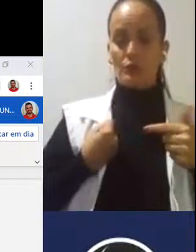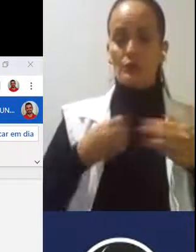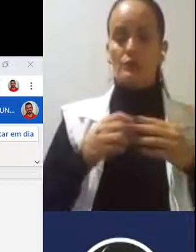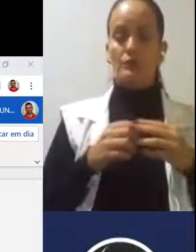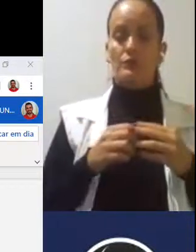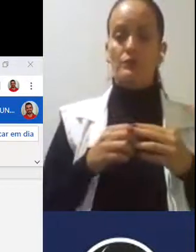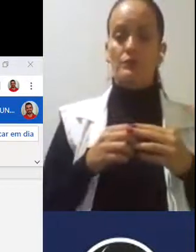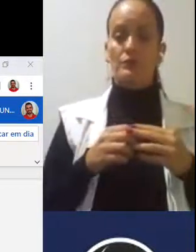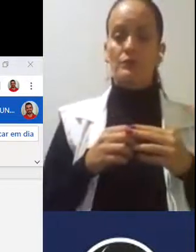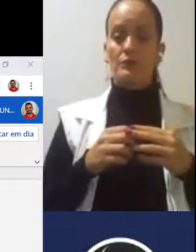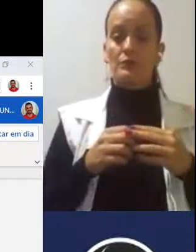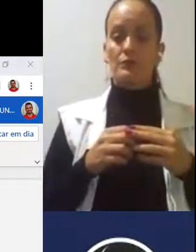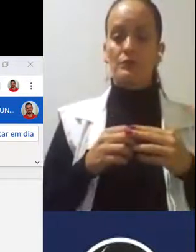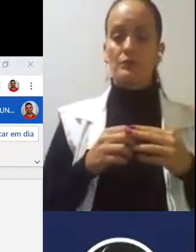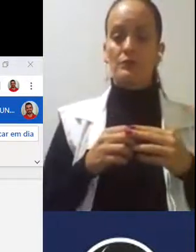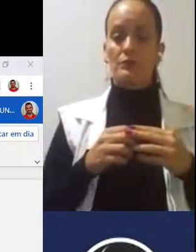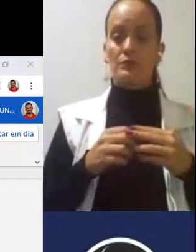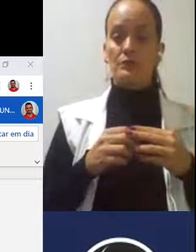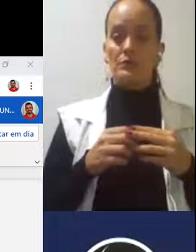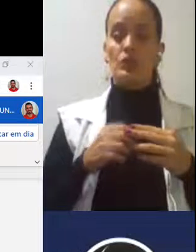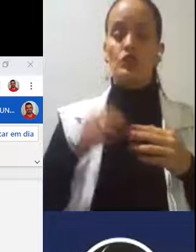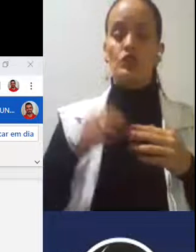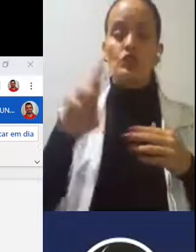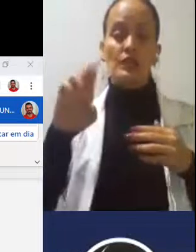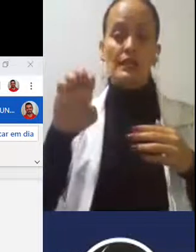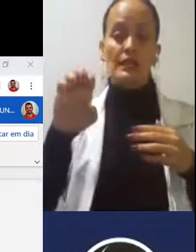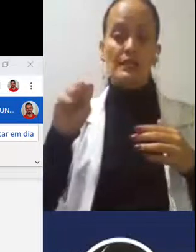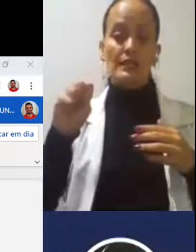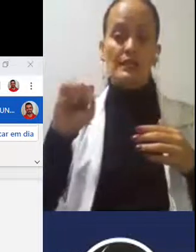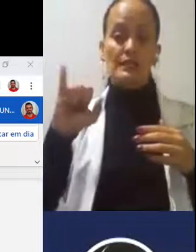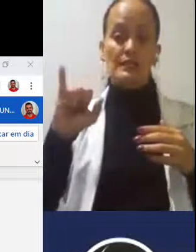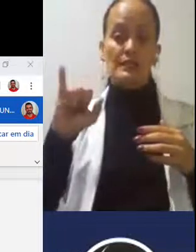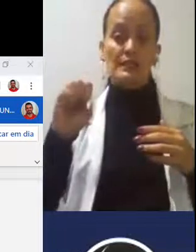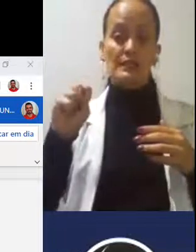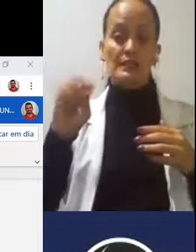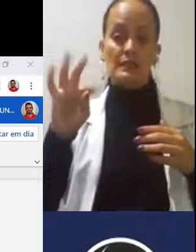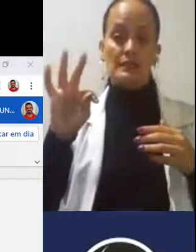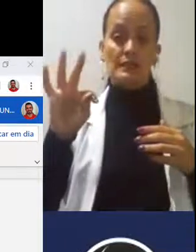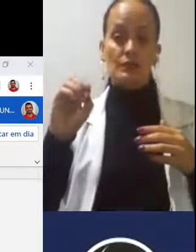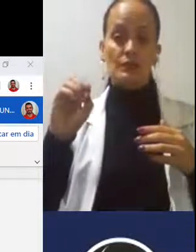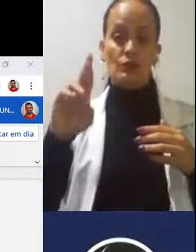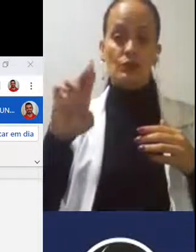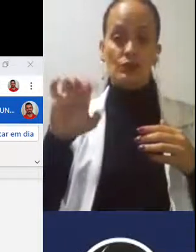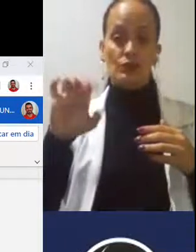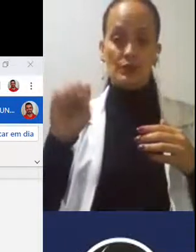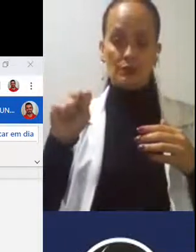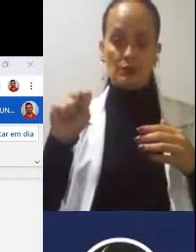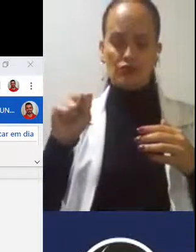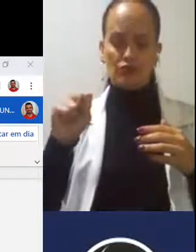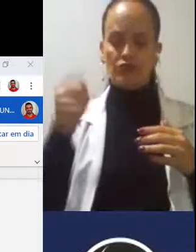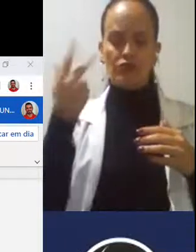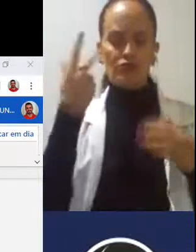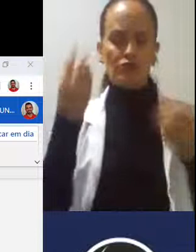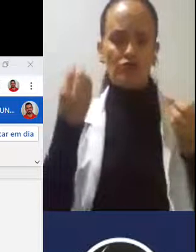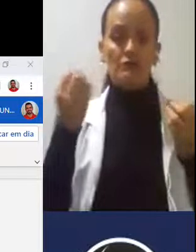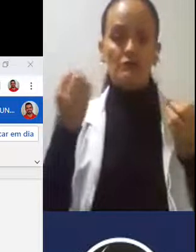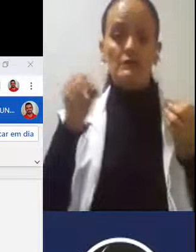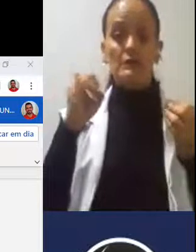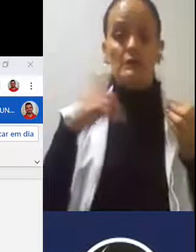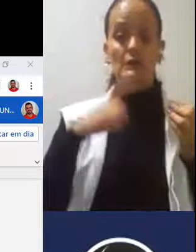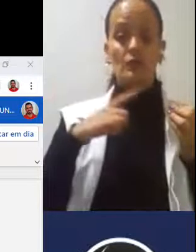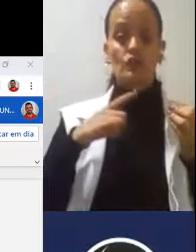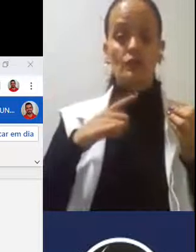de resistores. Isso aqui só vale para quê? Quando a gente tem associação de